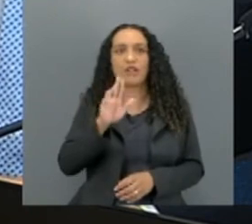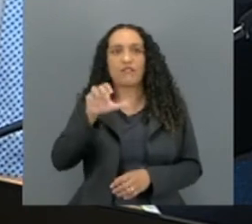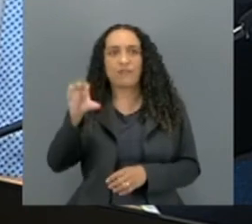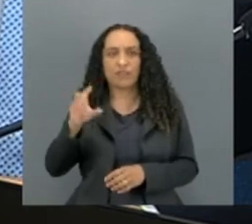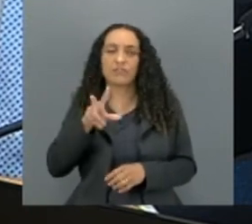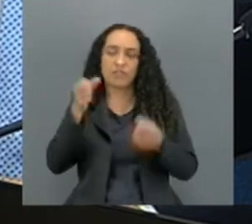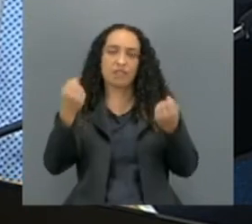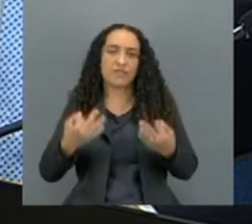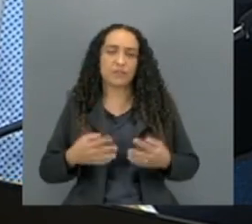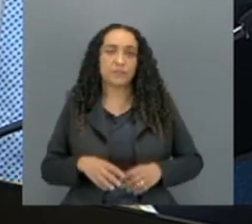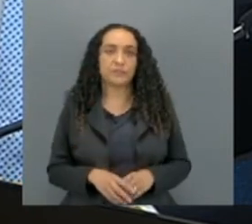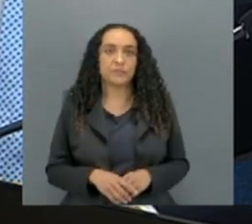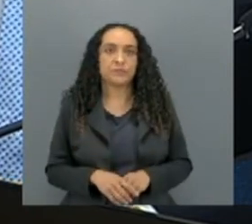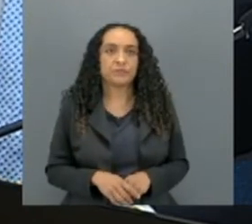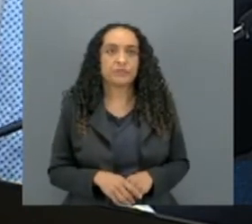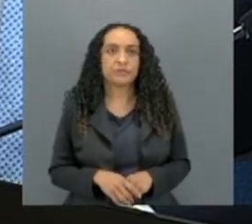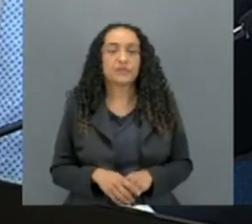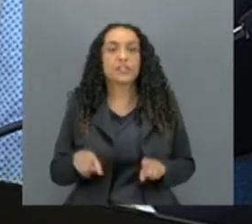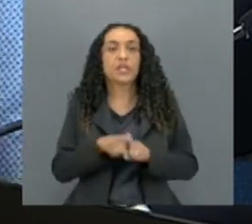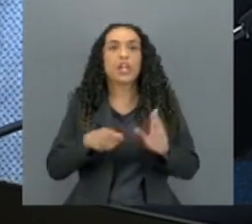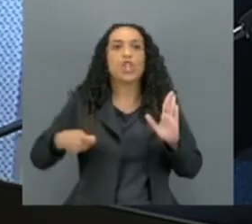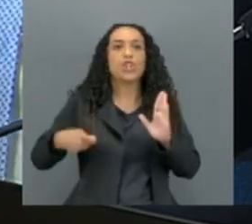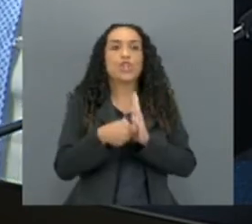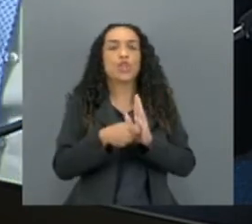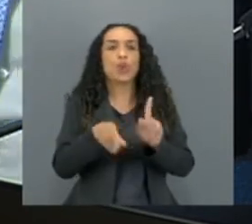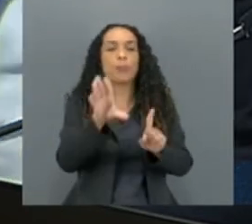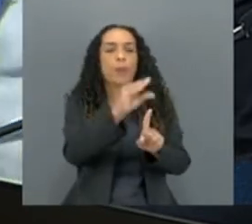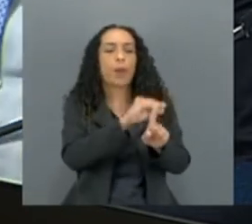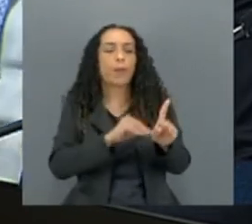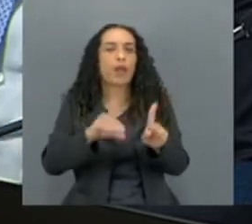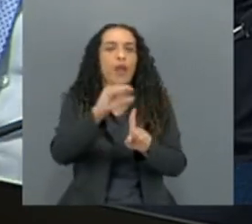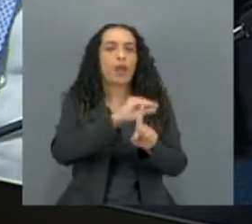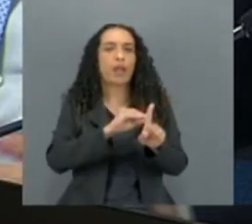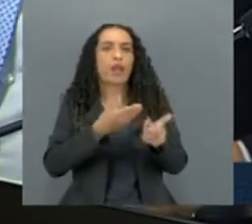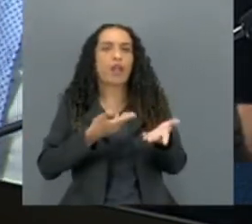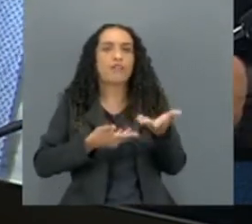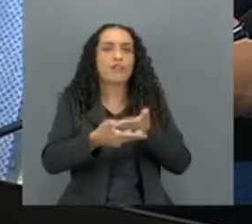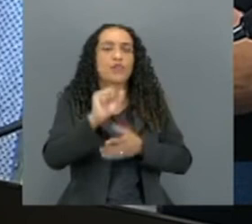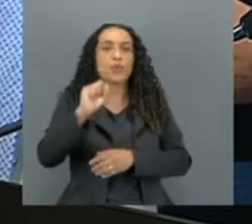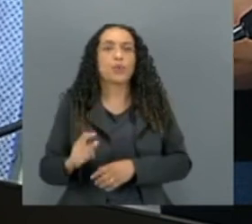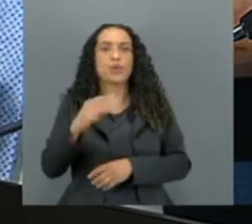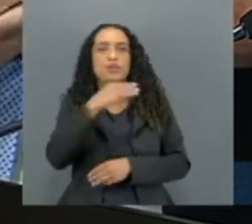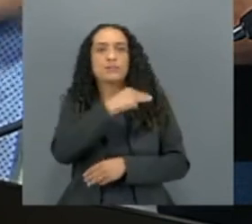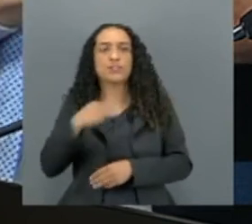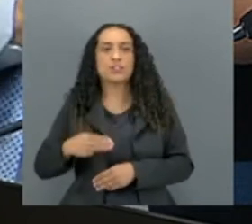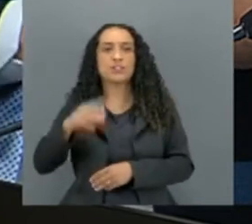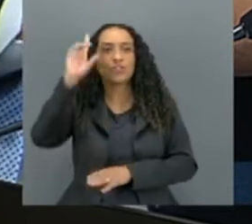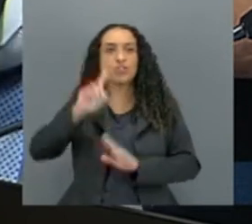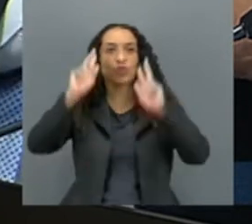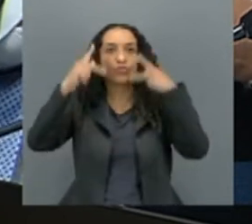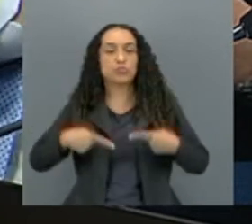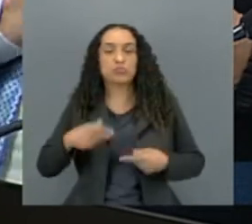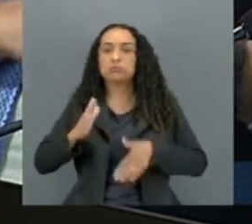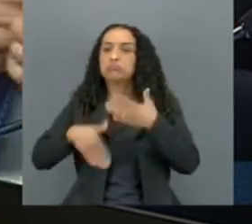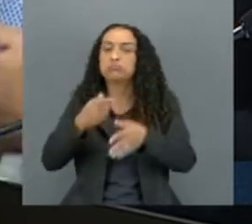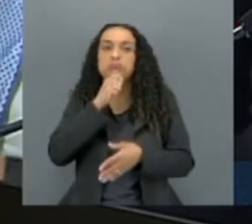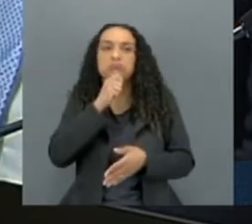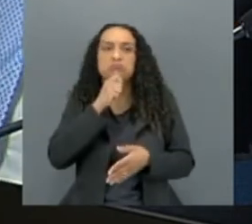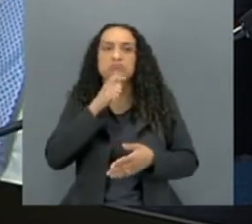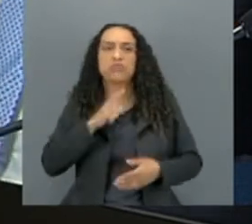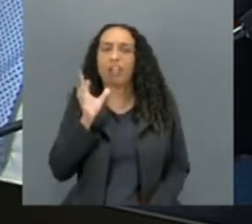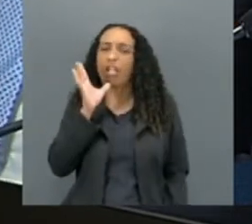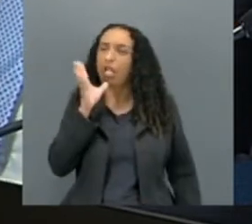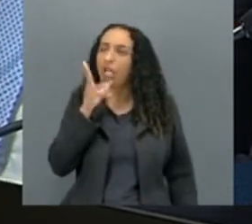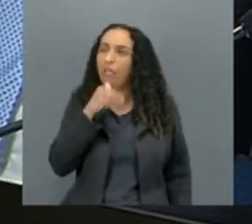abordará. Denúncias de assédio sexual envolvendo o ex-ministro de Direitos Humanos não está andando, ministro, está muito